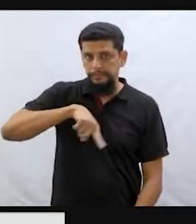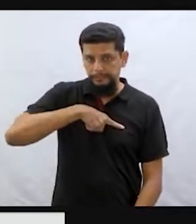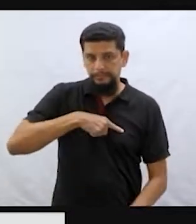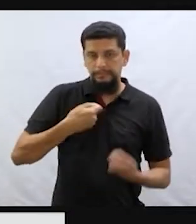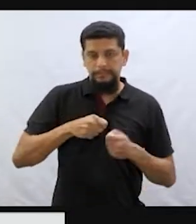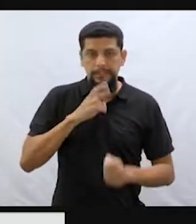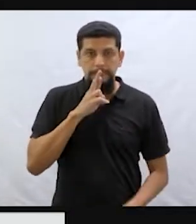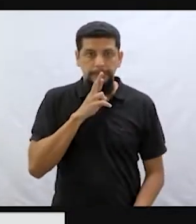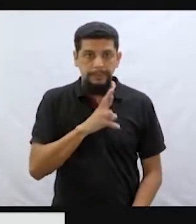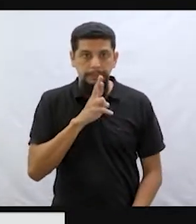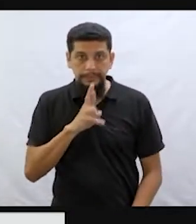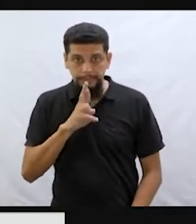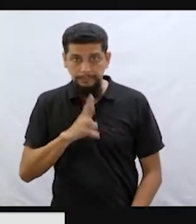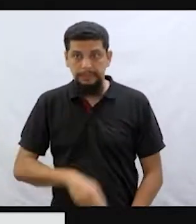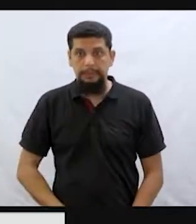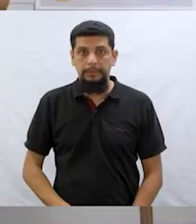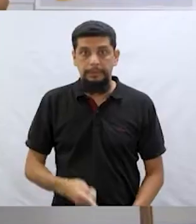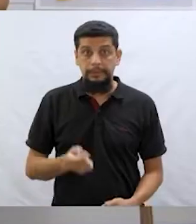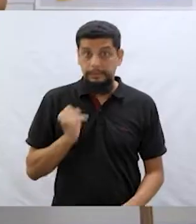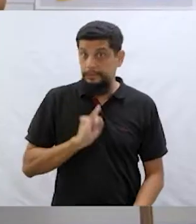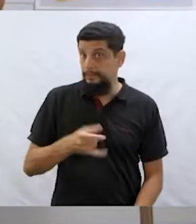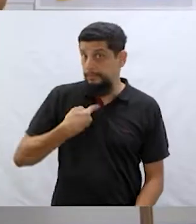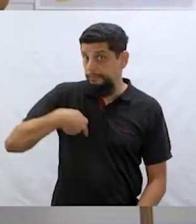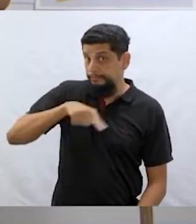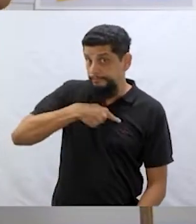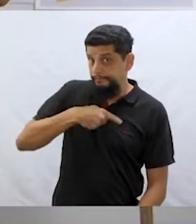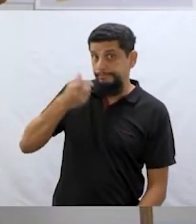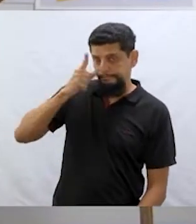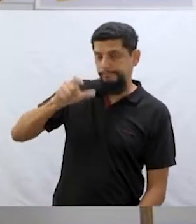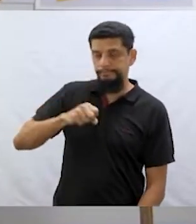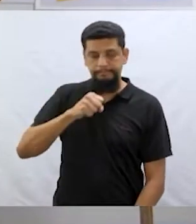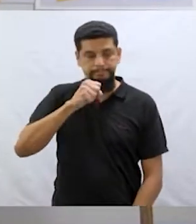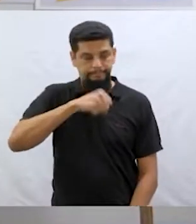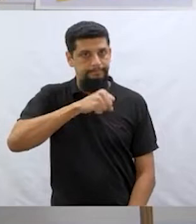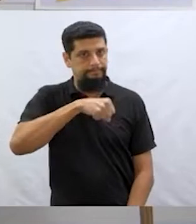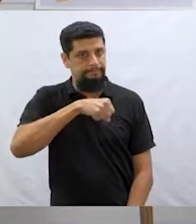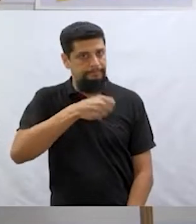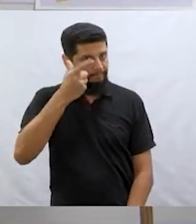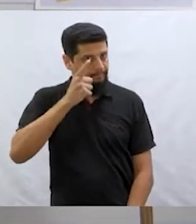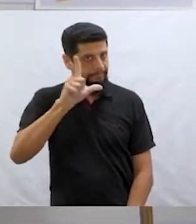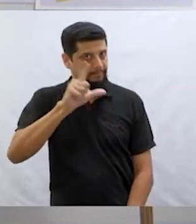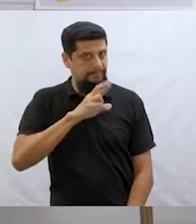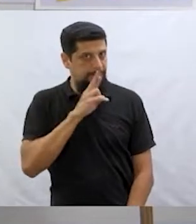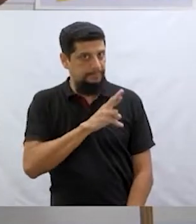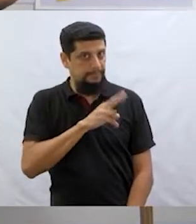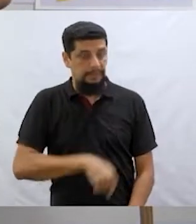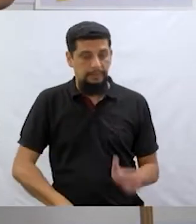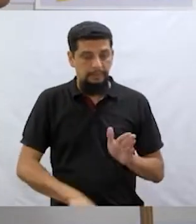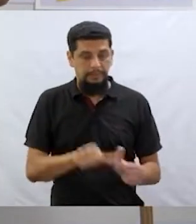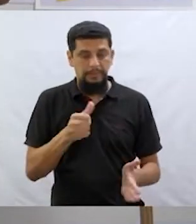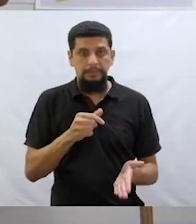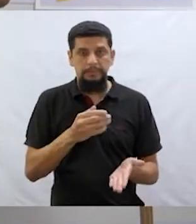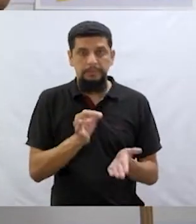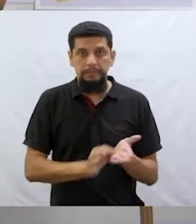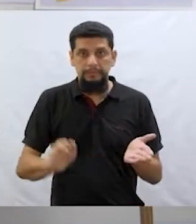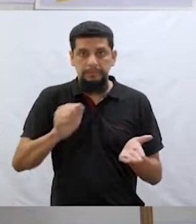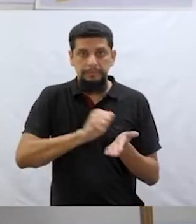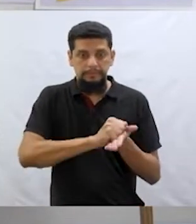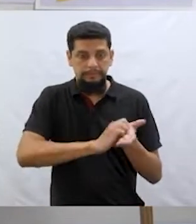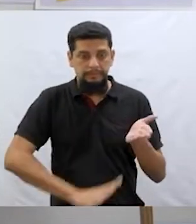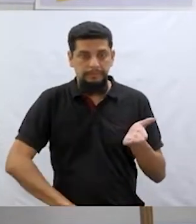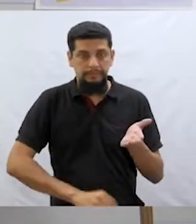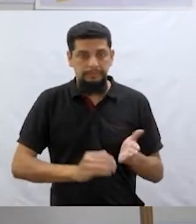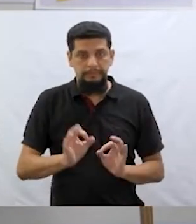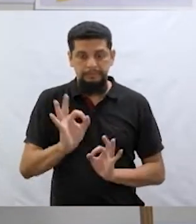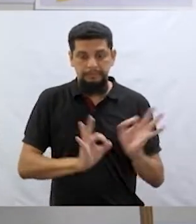vamos precisar responder, Ana. Será que a gente vai conseguir? Vamos. É. E a nossa primeira tarefa é separar os materiais, né,